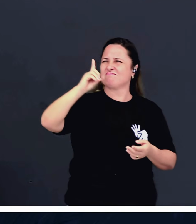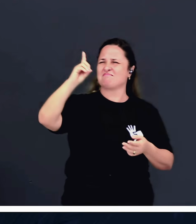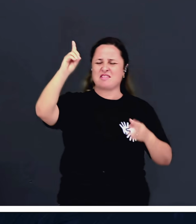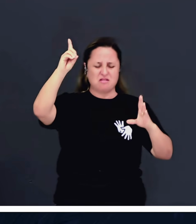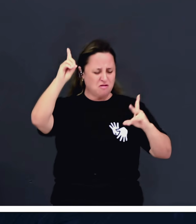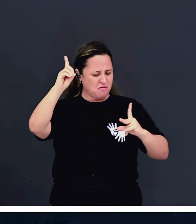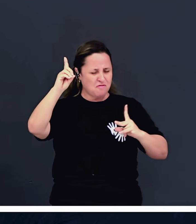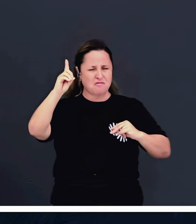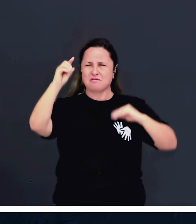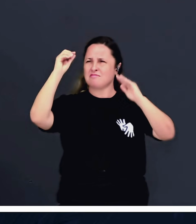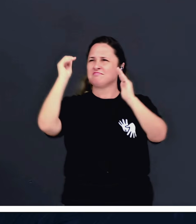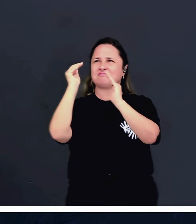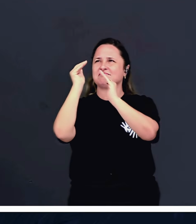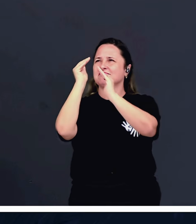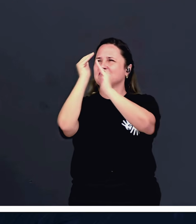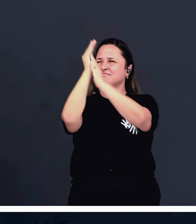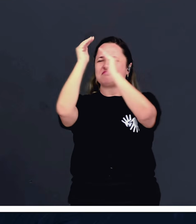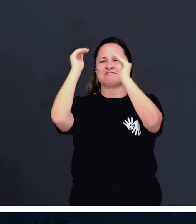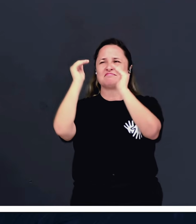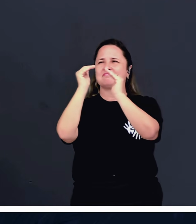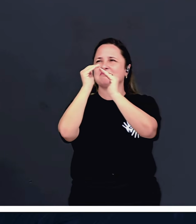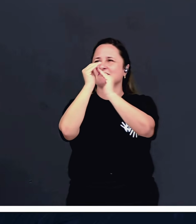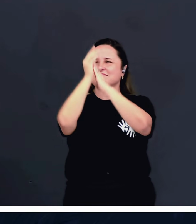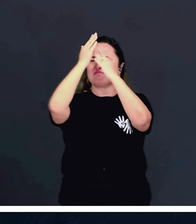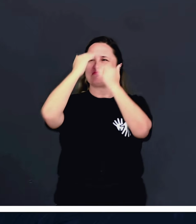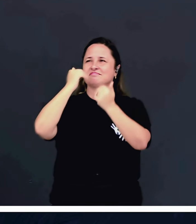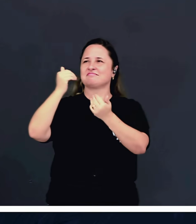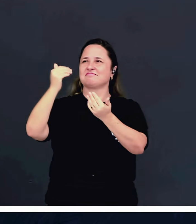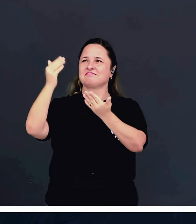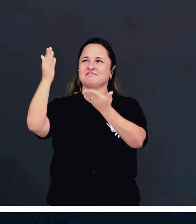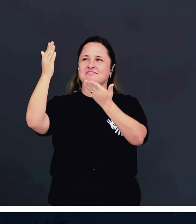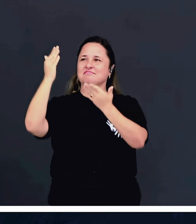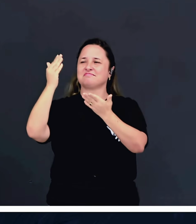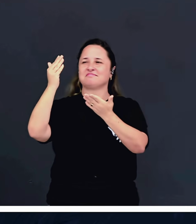Digno do meu louvor, só Tu és, Senhor.